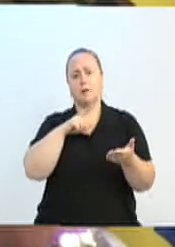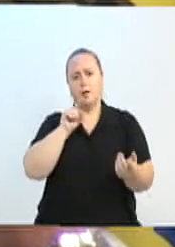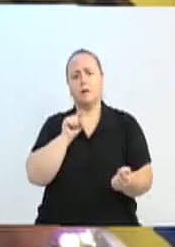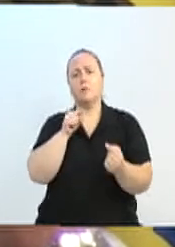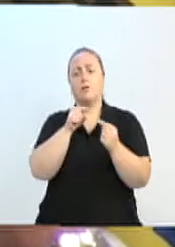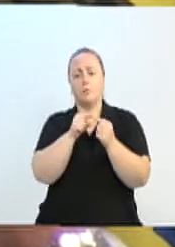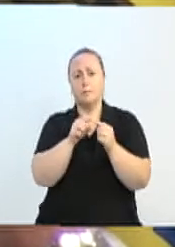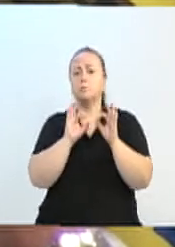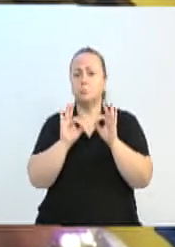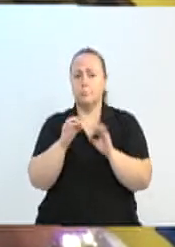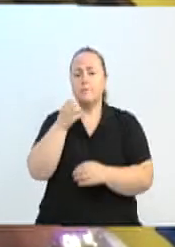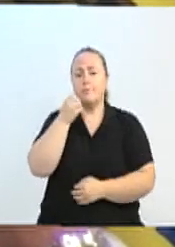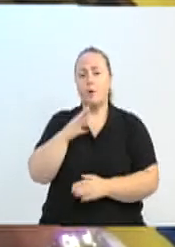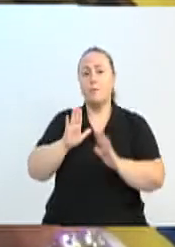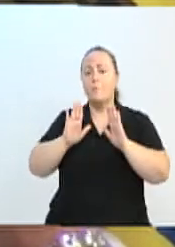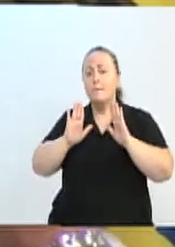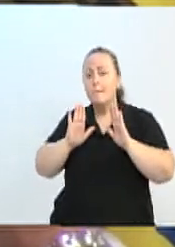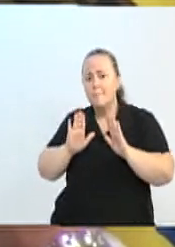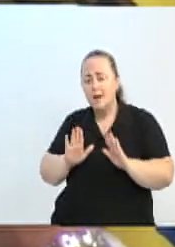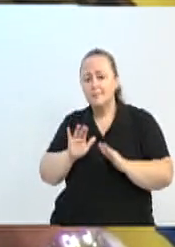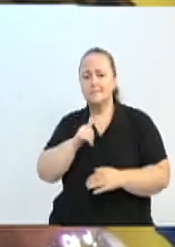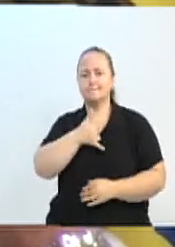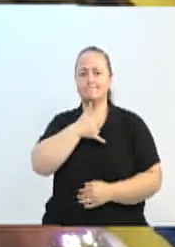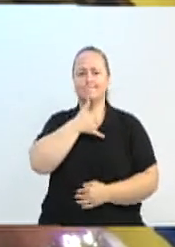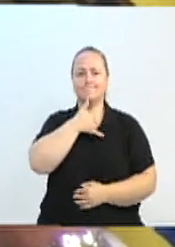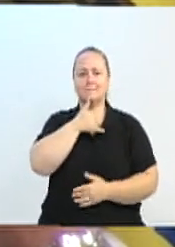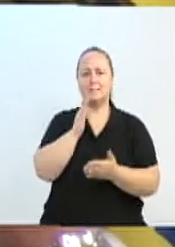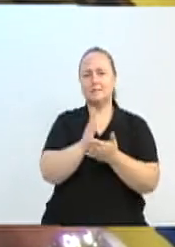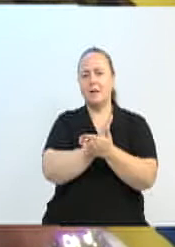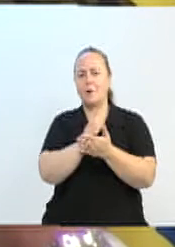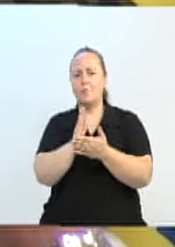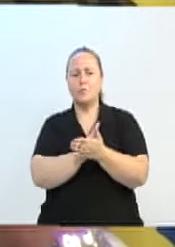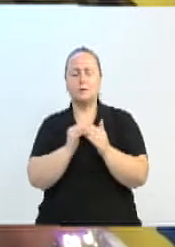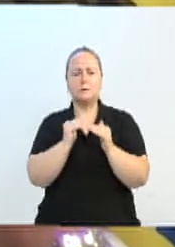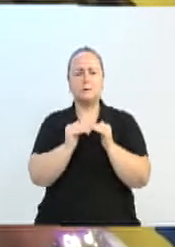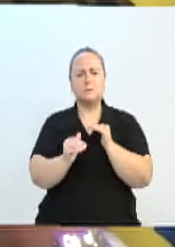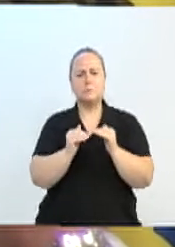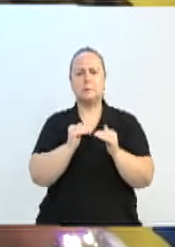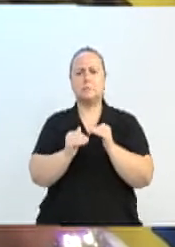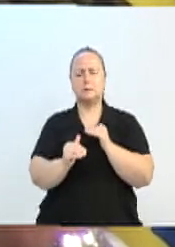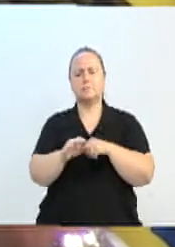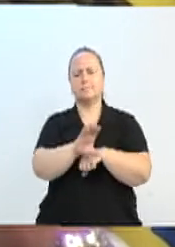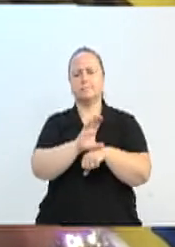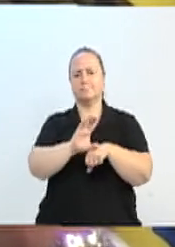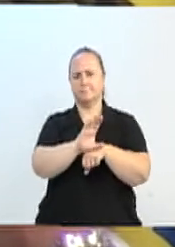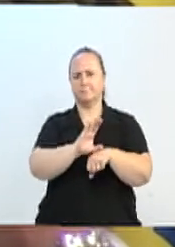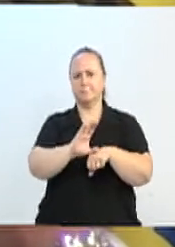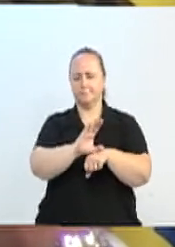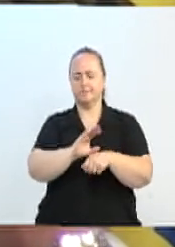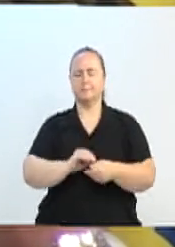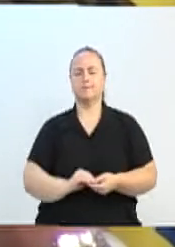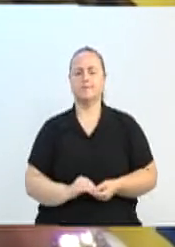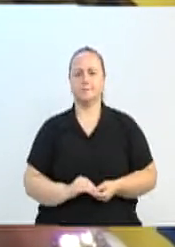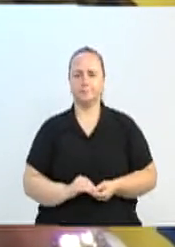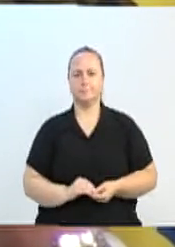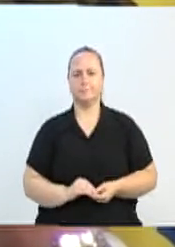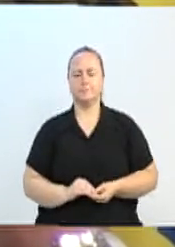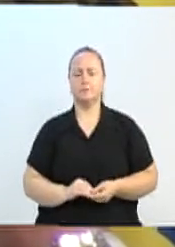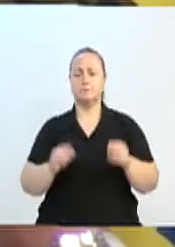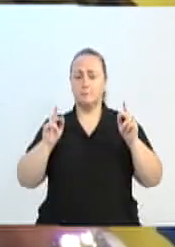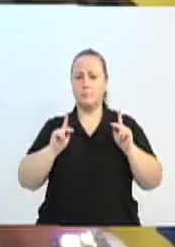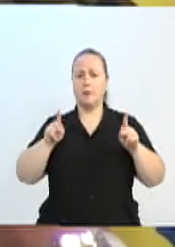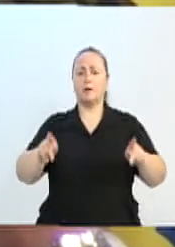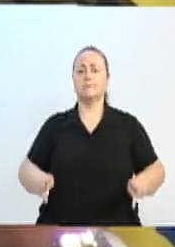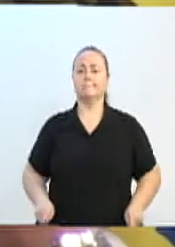possíveis porém infelizmente criavam diligências adotamos ainda postura